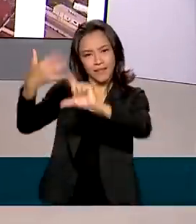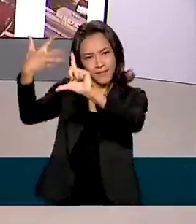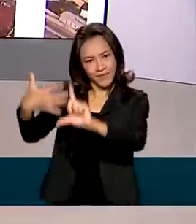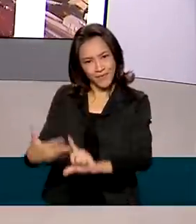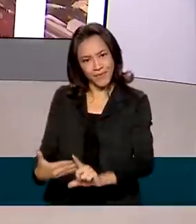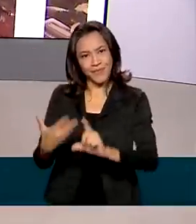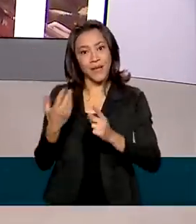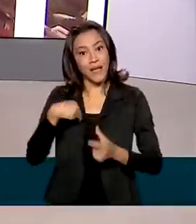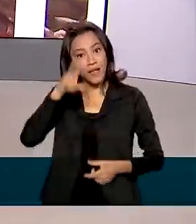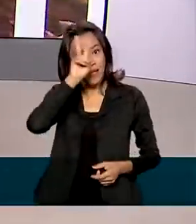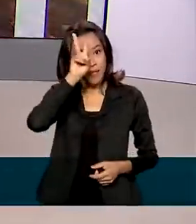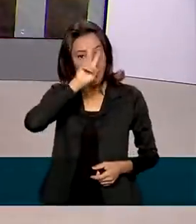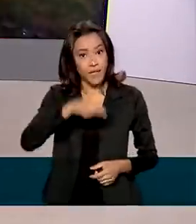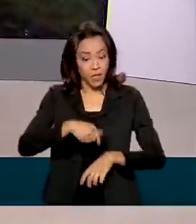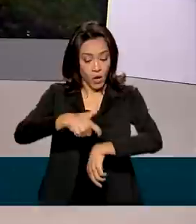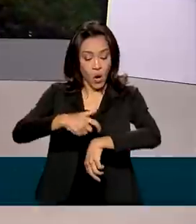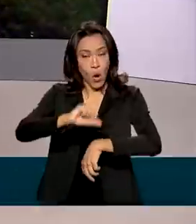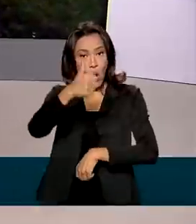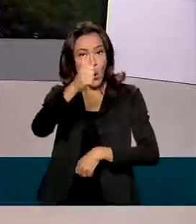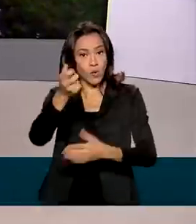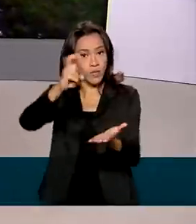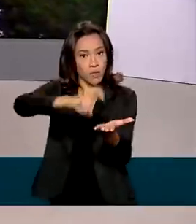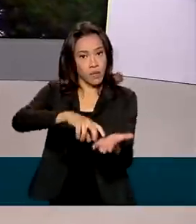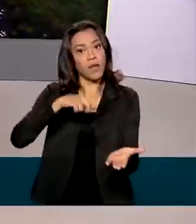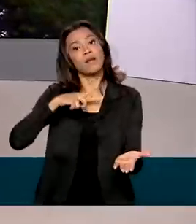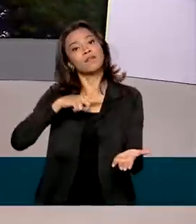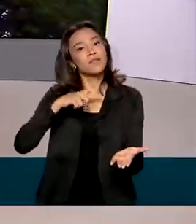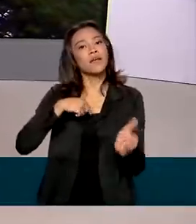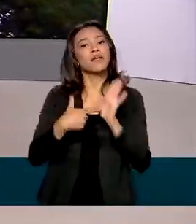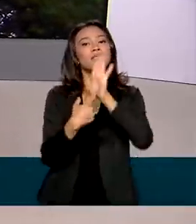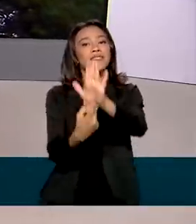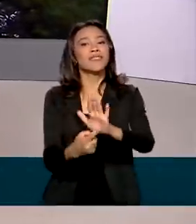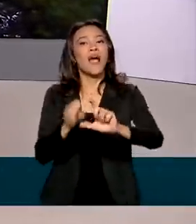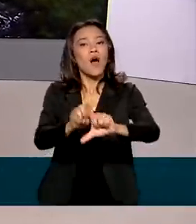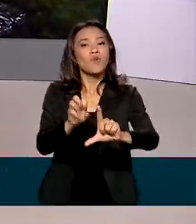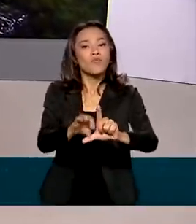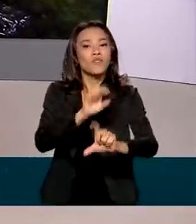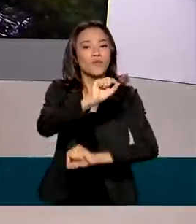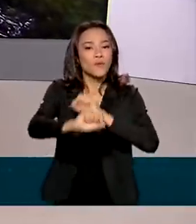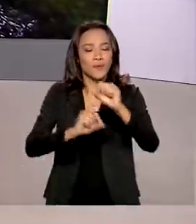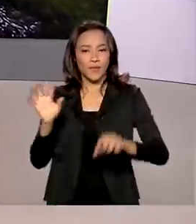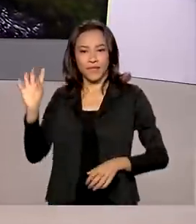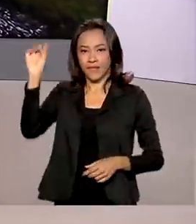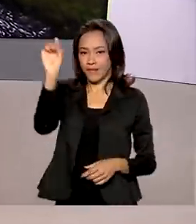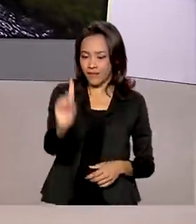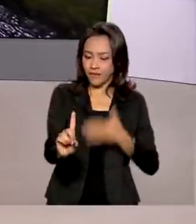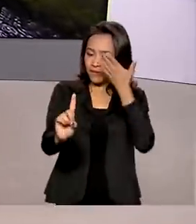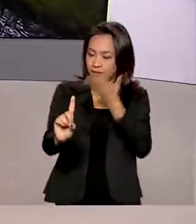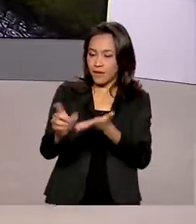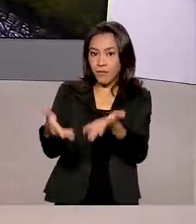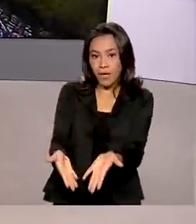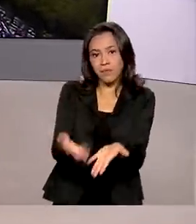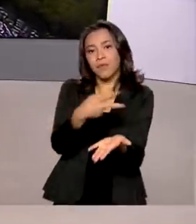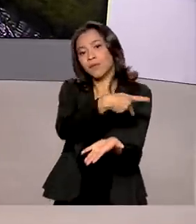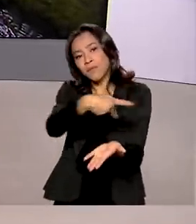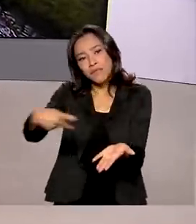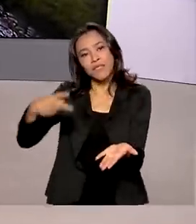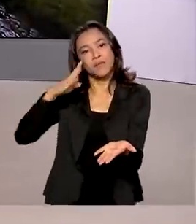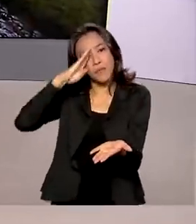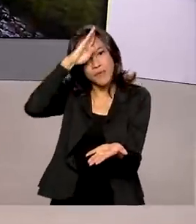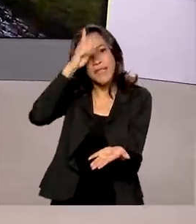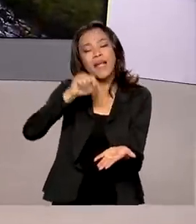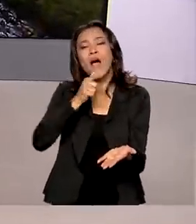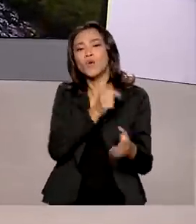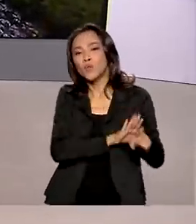redes sociais Lembrando que a partir das 11 horas da manhã tem transmissão ao vivo da participação do presidente Jair bolsonaro na Jornada